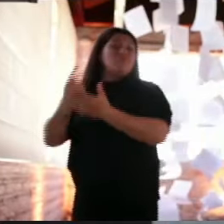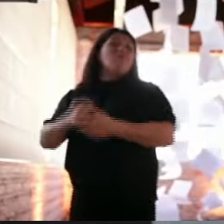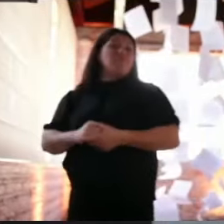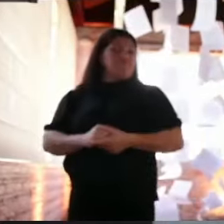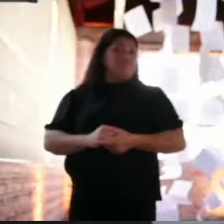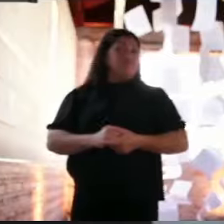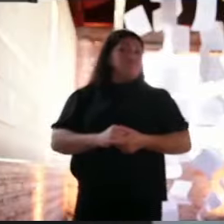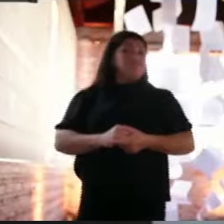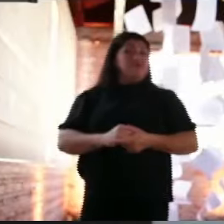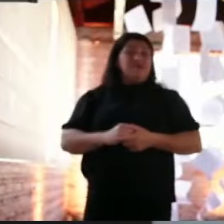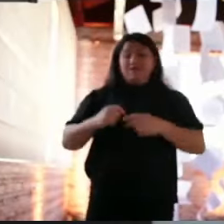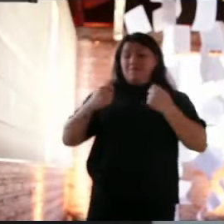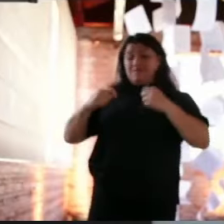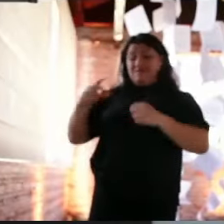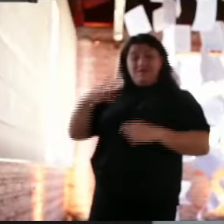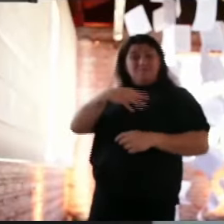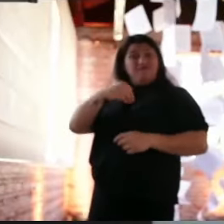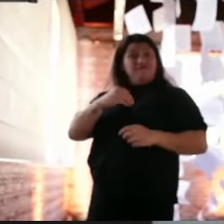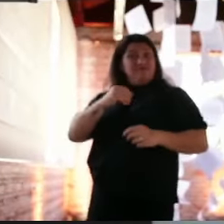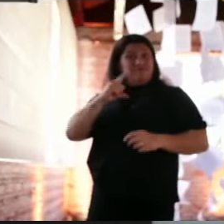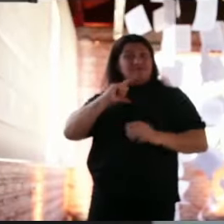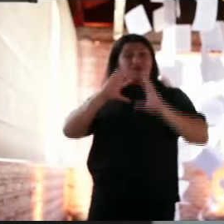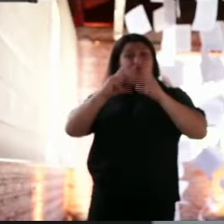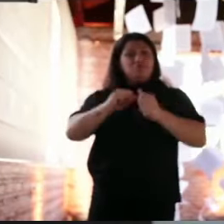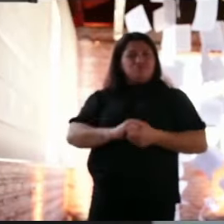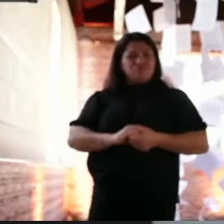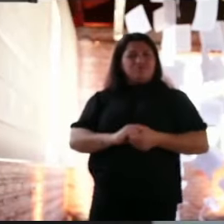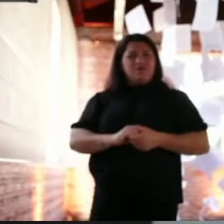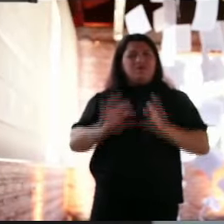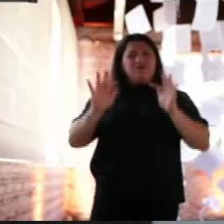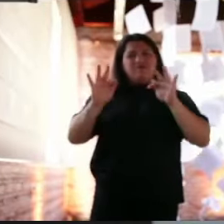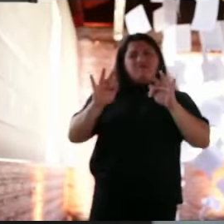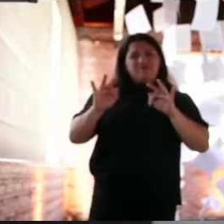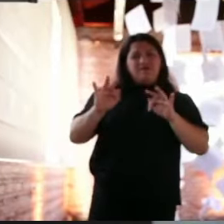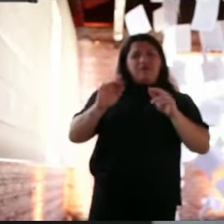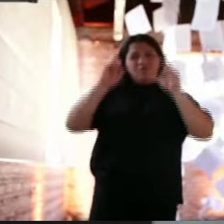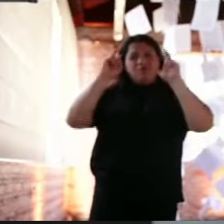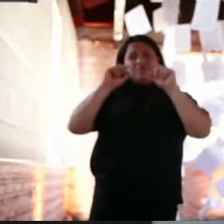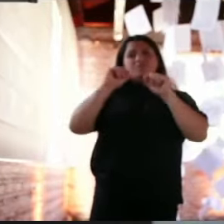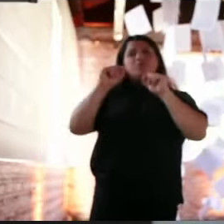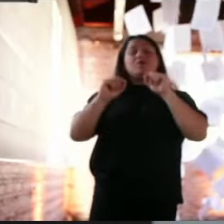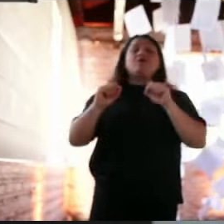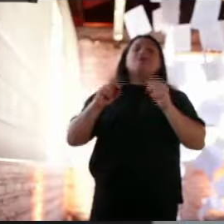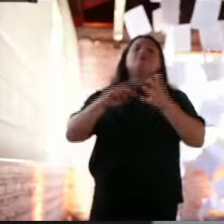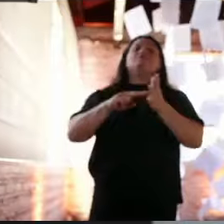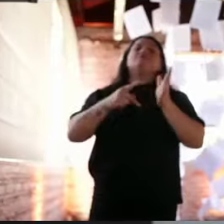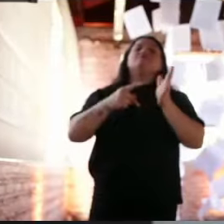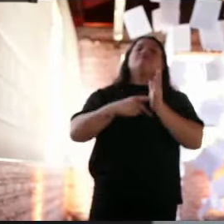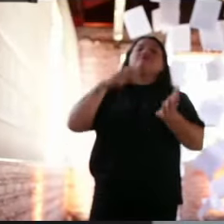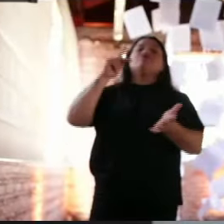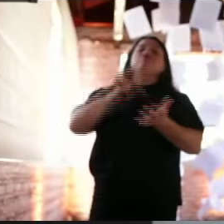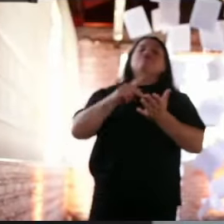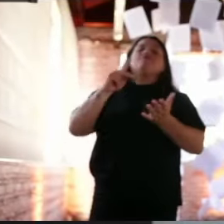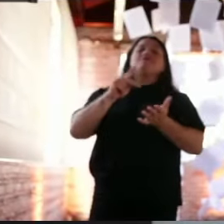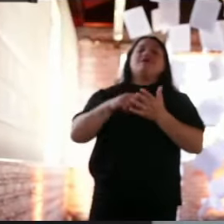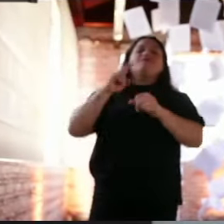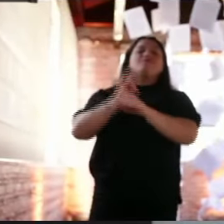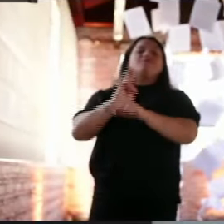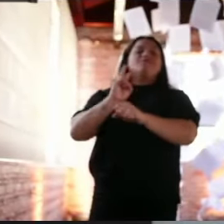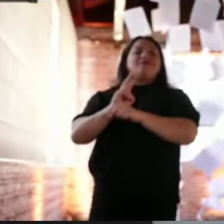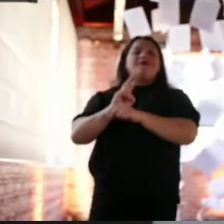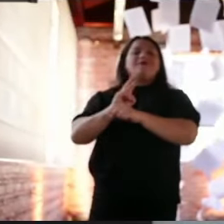ideia do que a gente tem que oferecer para eles e eu vou encerrar só com mais uma questão e o que significa mesmo cuidar